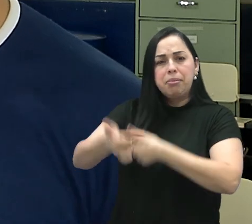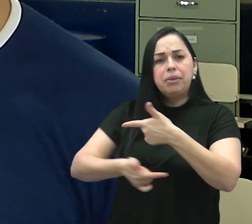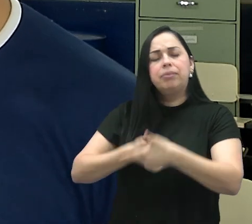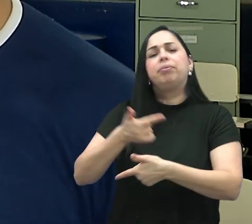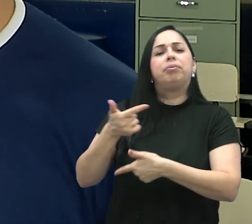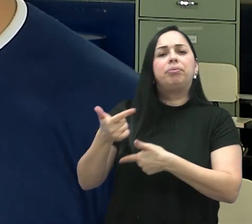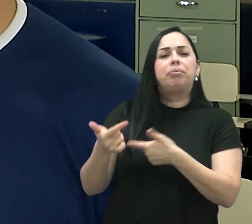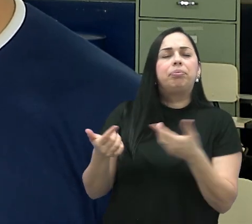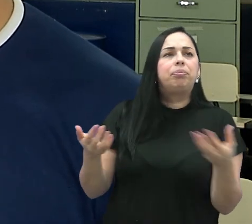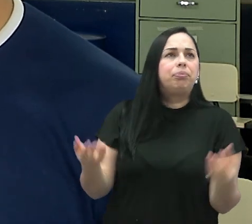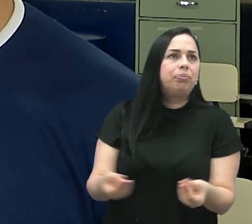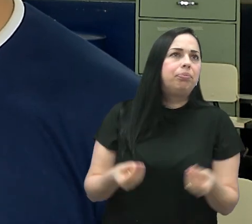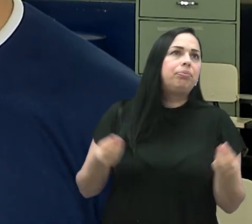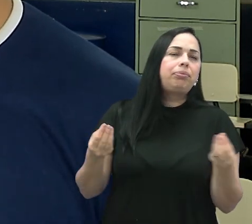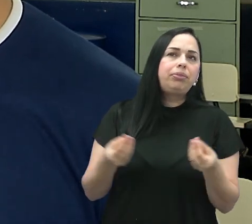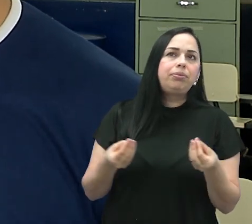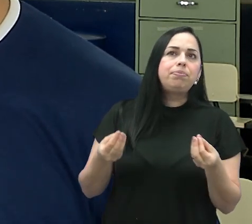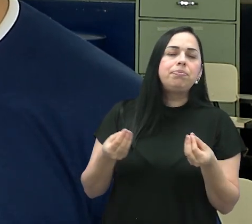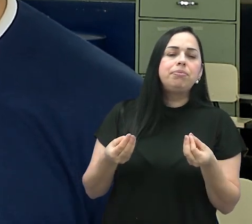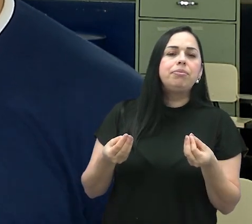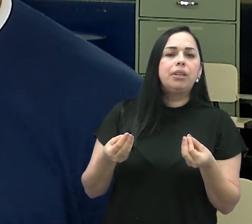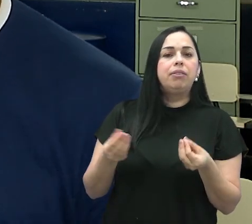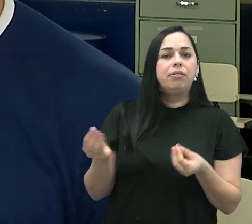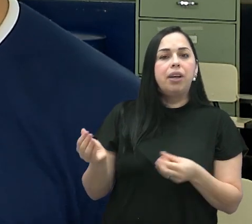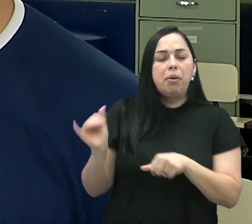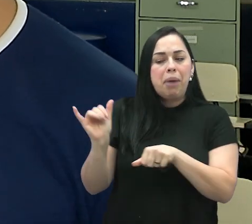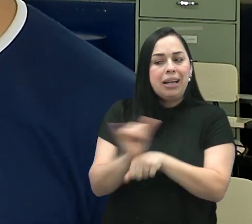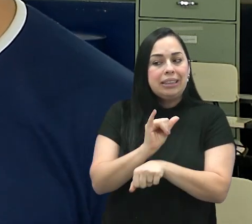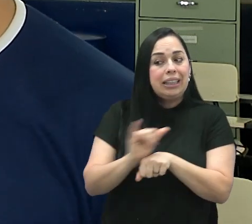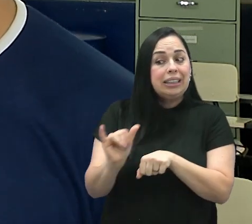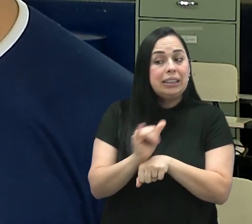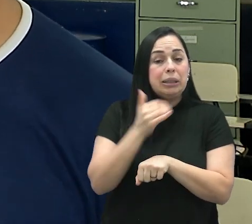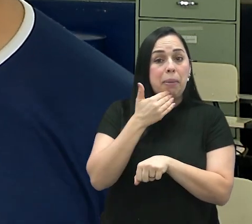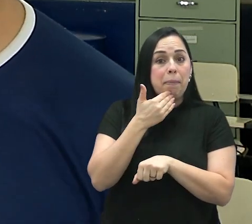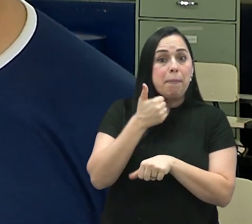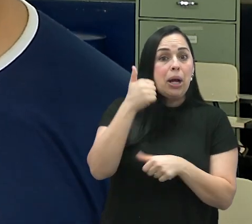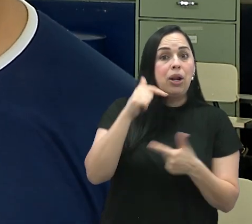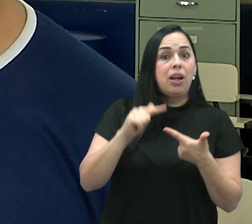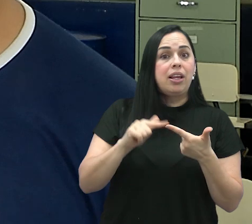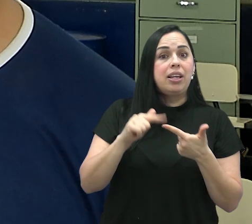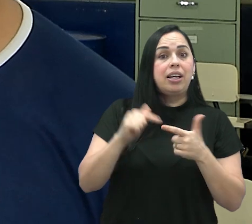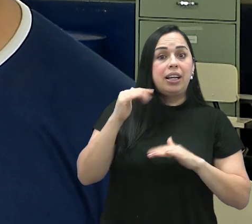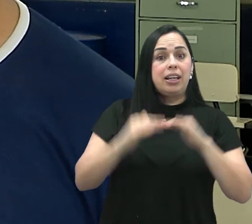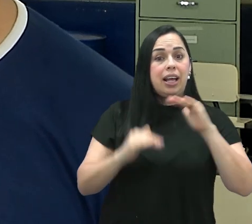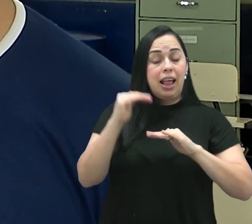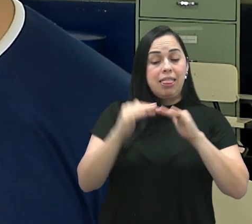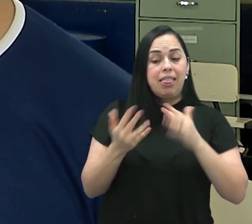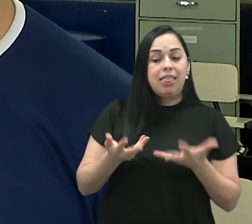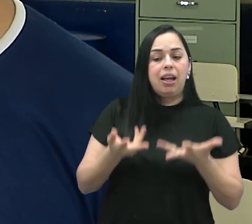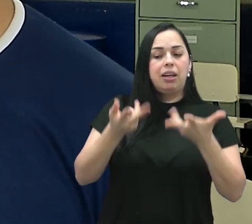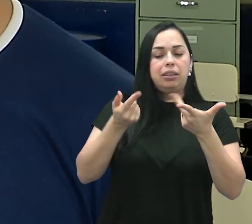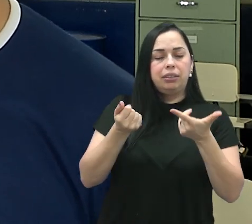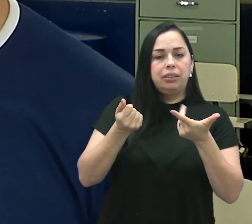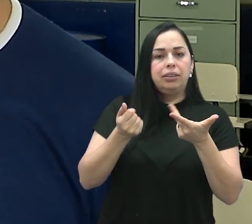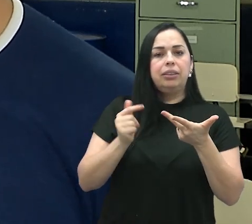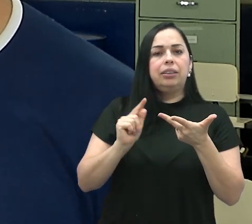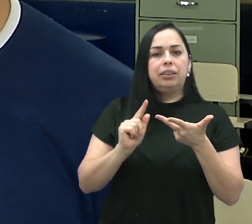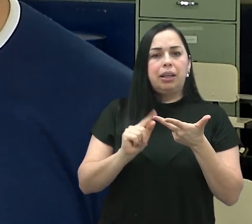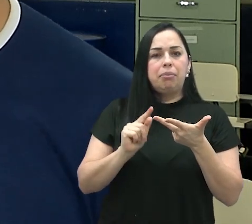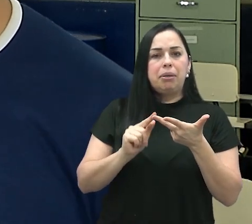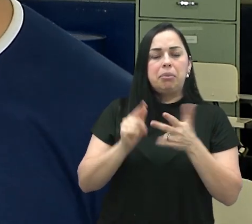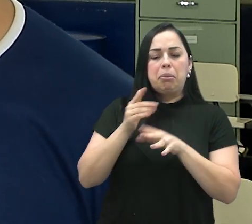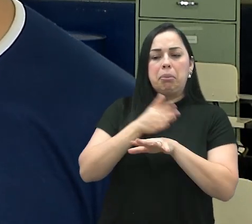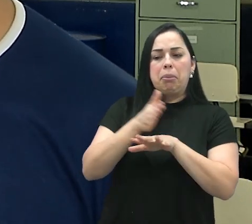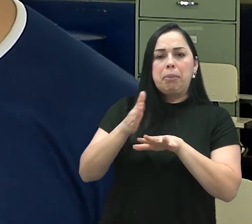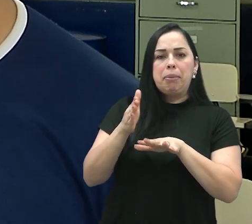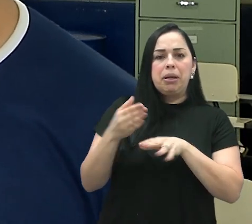de trabalho, onde eles possam ver uma melhor vertente para eles, se desenvolver essas habilidades e descobrir-se